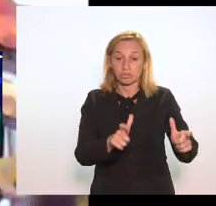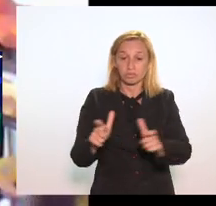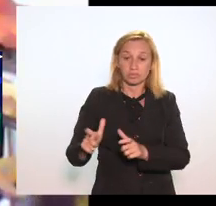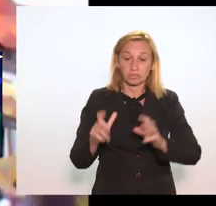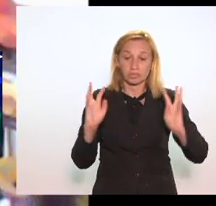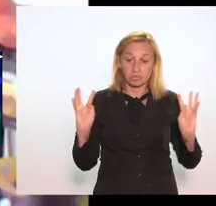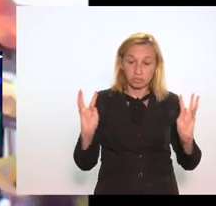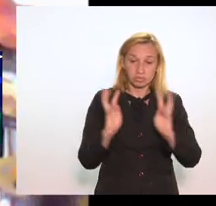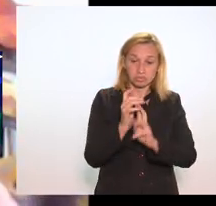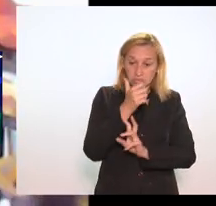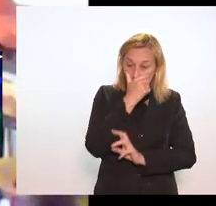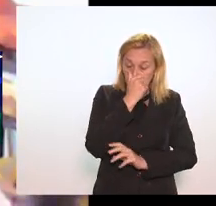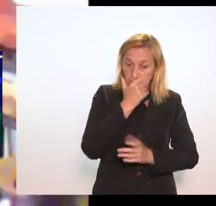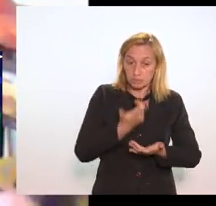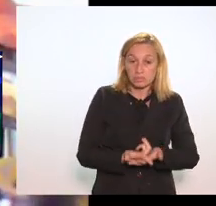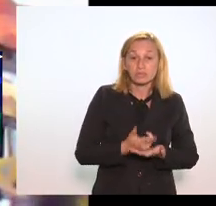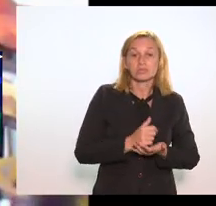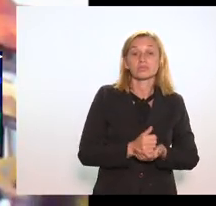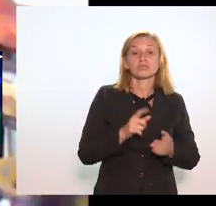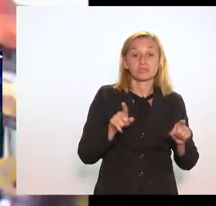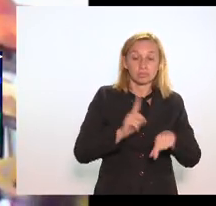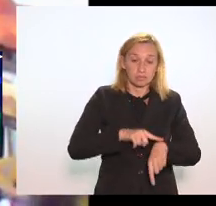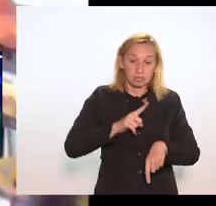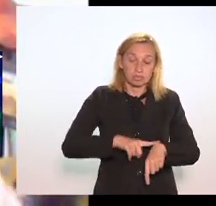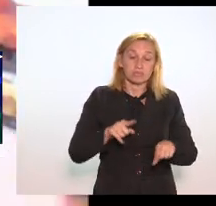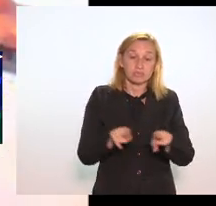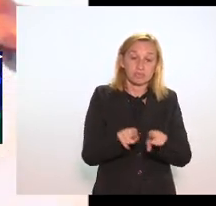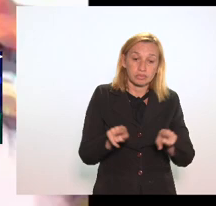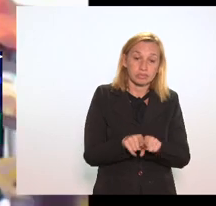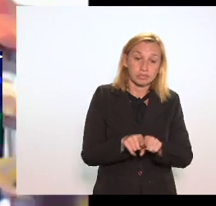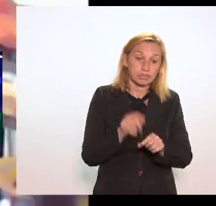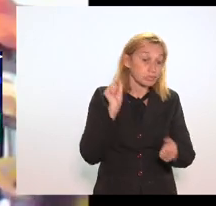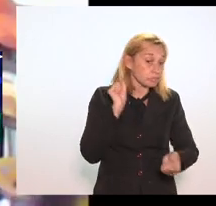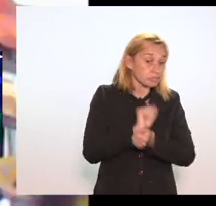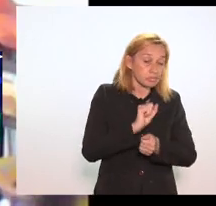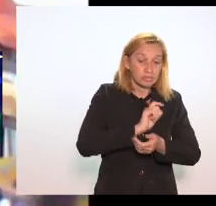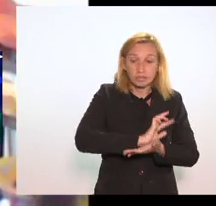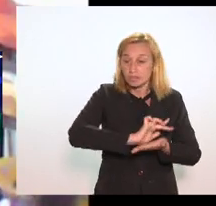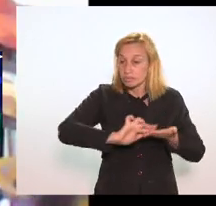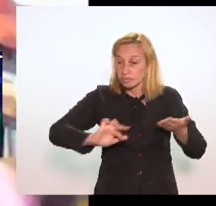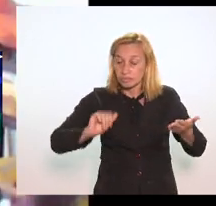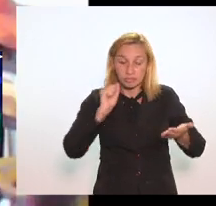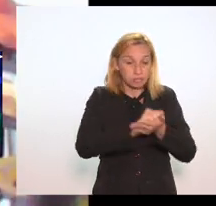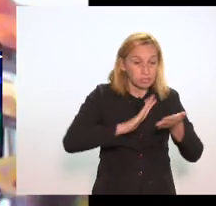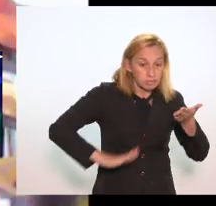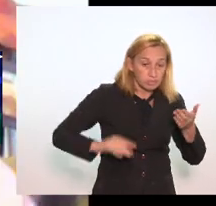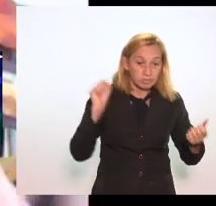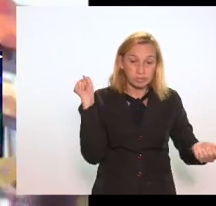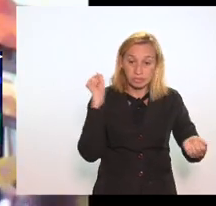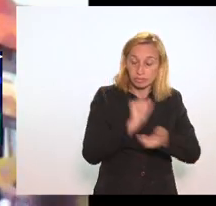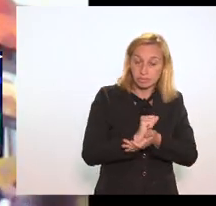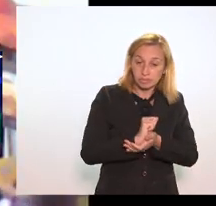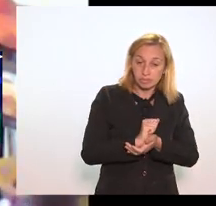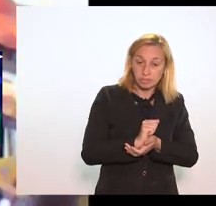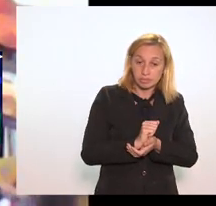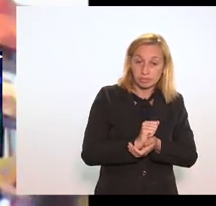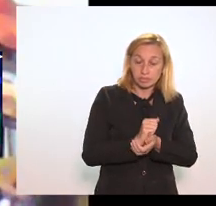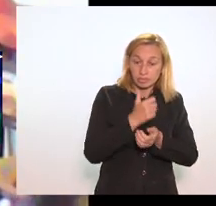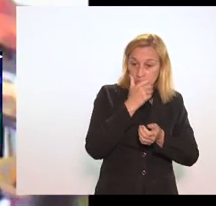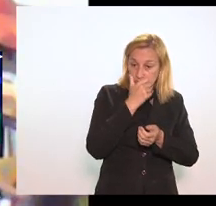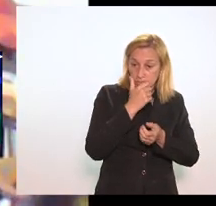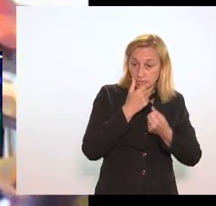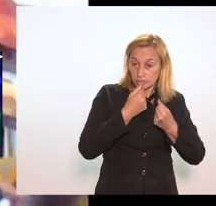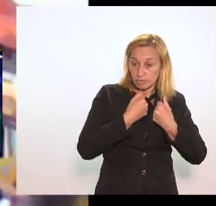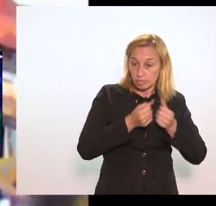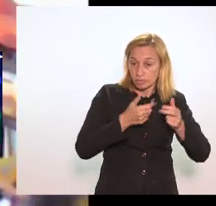aglomeração não pode ser assim como tem que ver se momento para várias atividades para poder impactar o transporte público